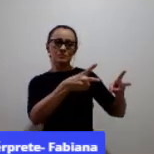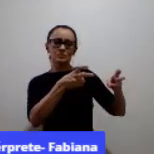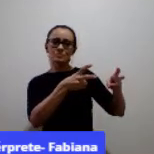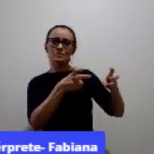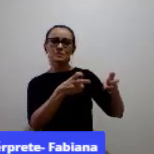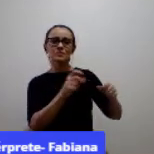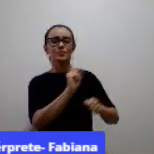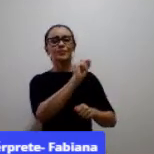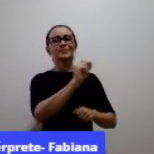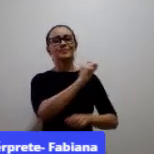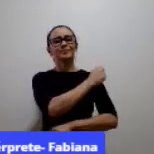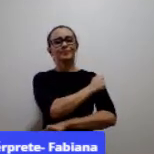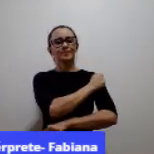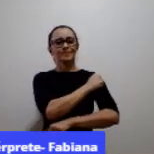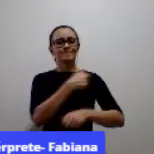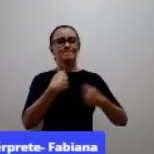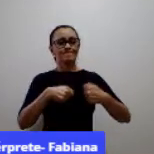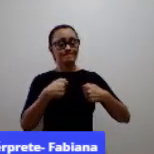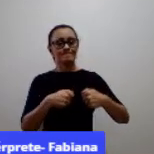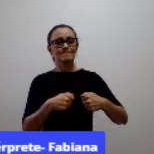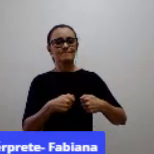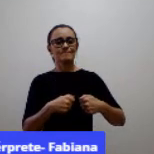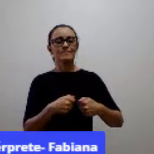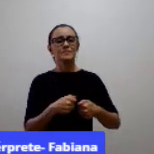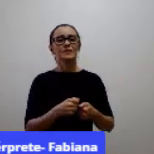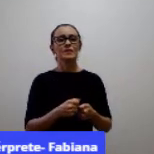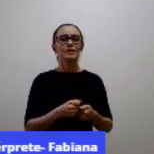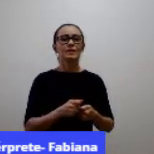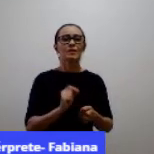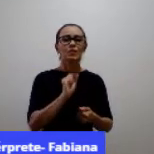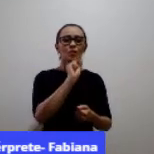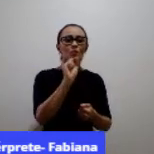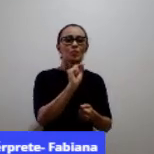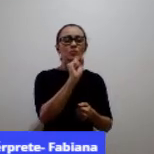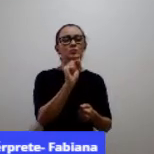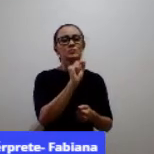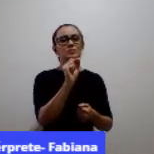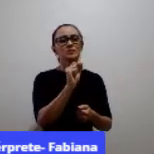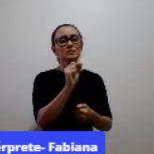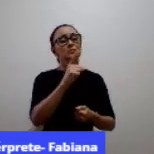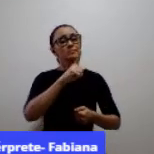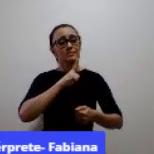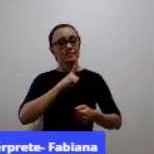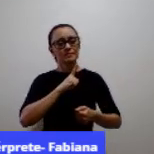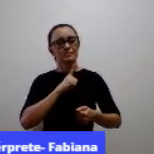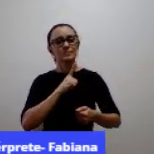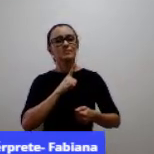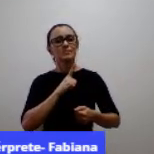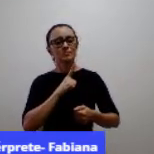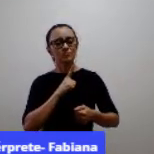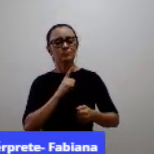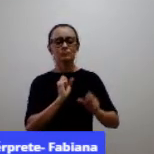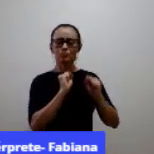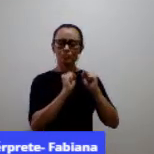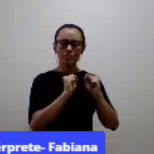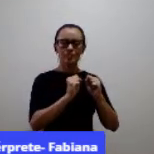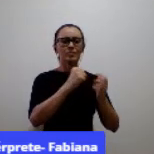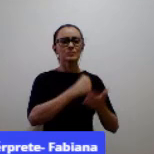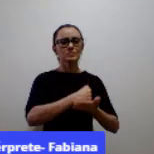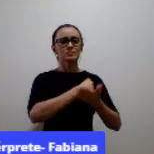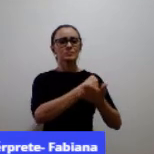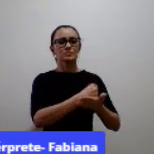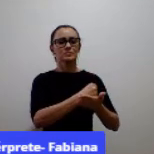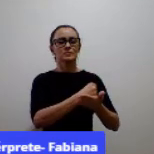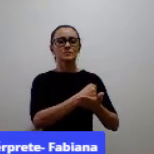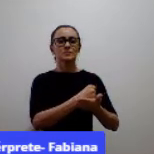educativas desse aluno. Quais as necessidades que ele apresenta, quais as habilidades